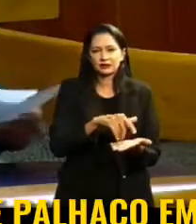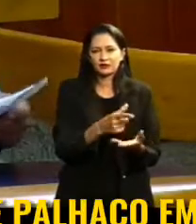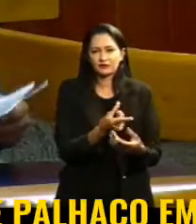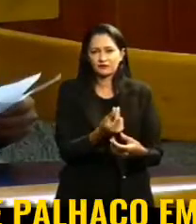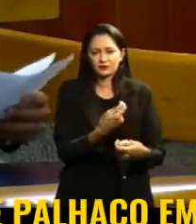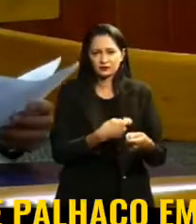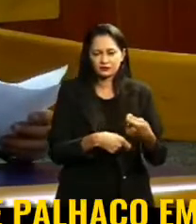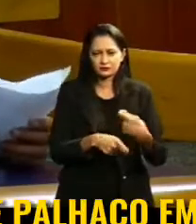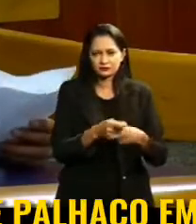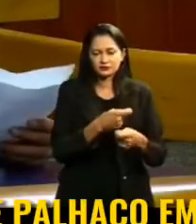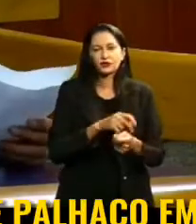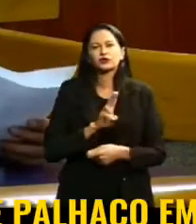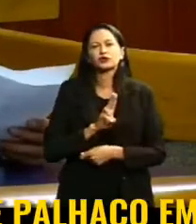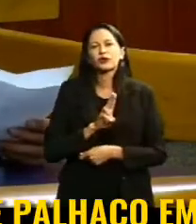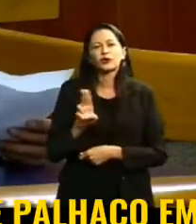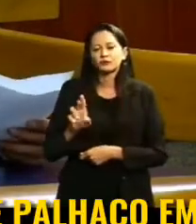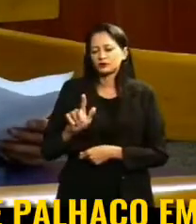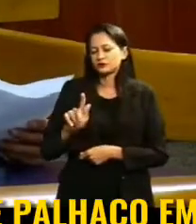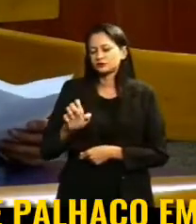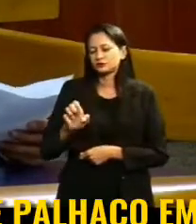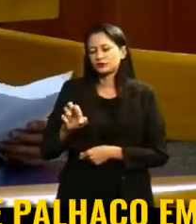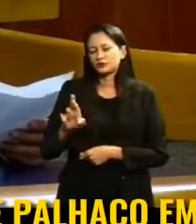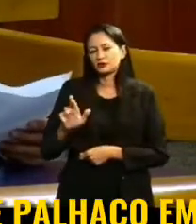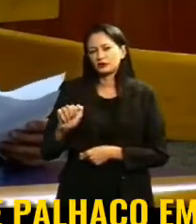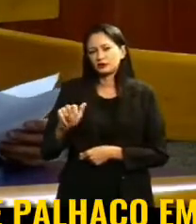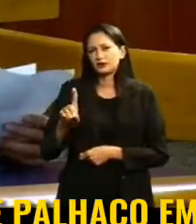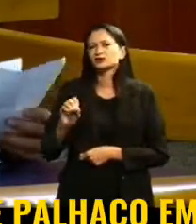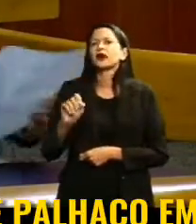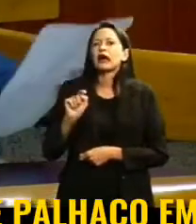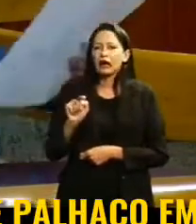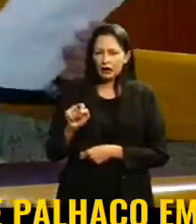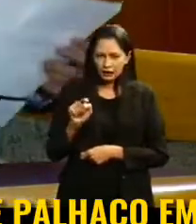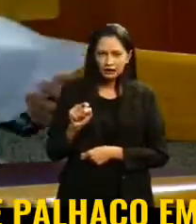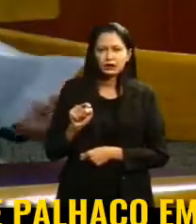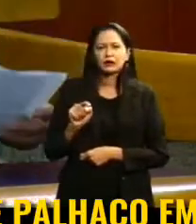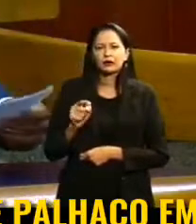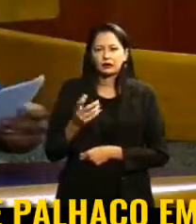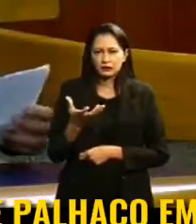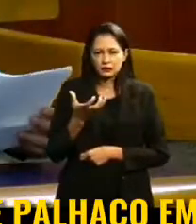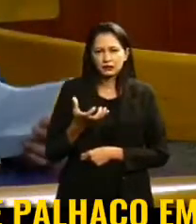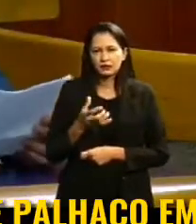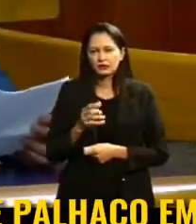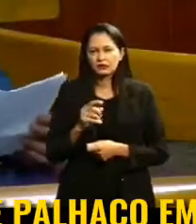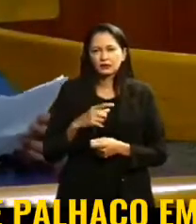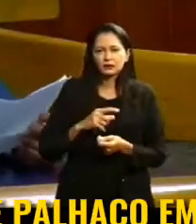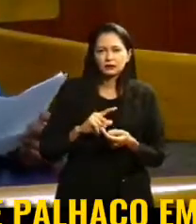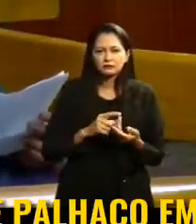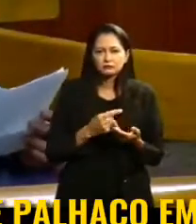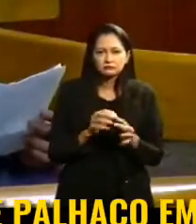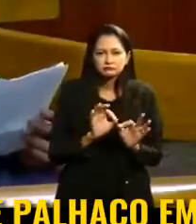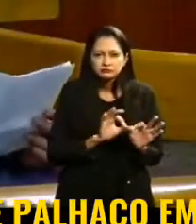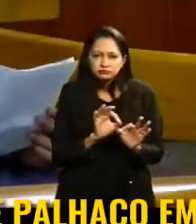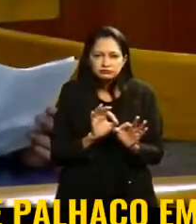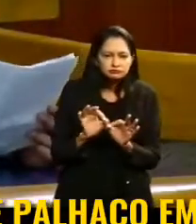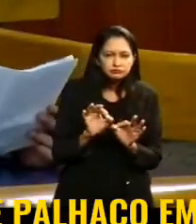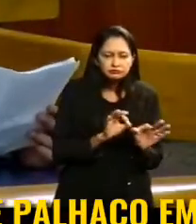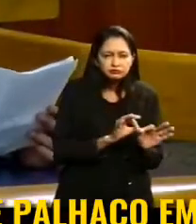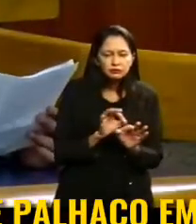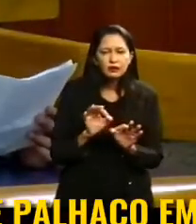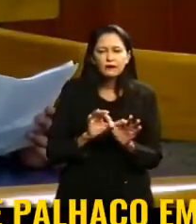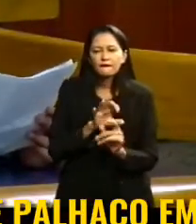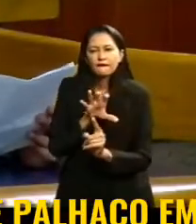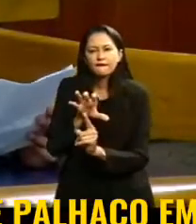finanças, chamado Geraldo. Ele sim, ele desejava arrebentar com a vida do cidadão